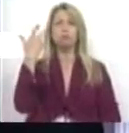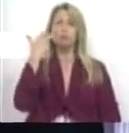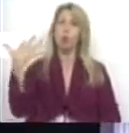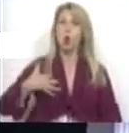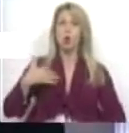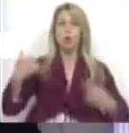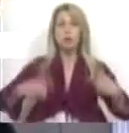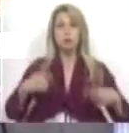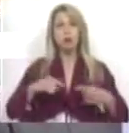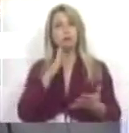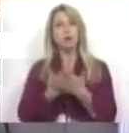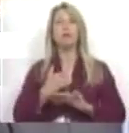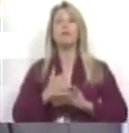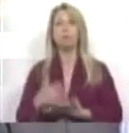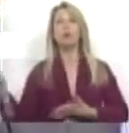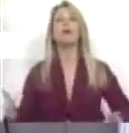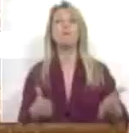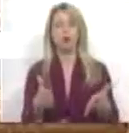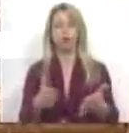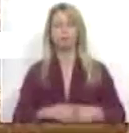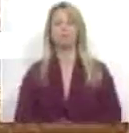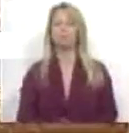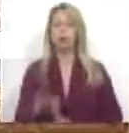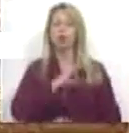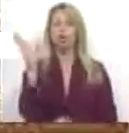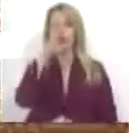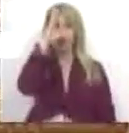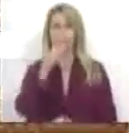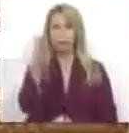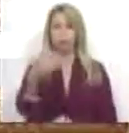caminho. Sr. Primeiro-Ministro,